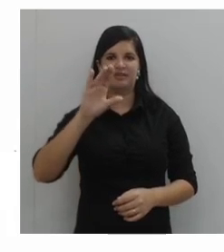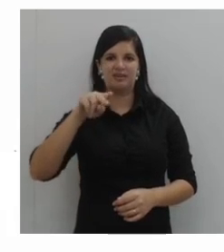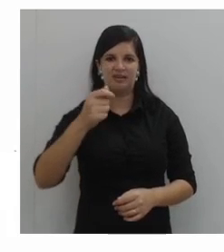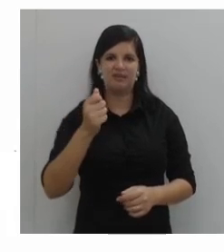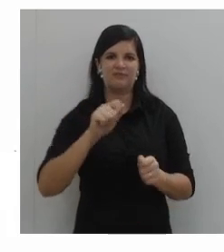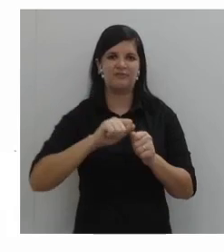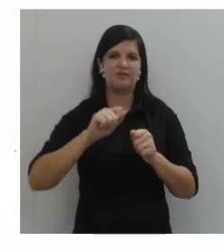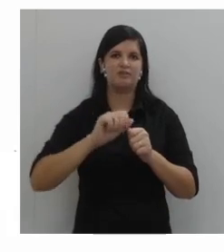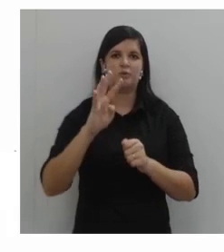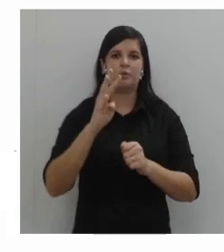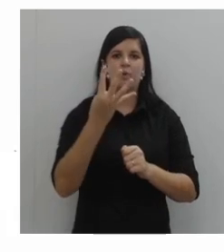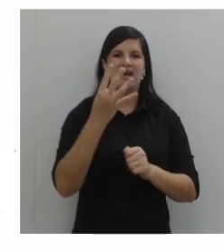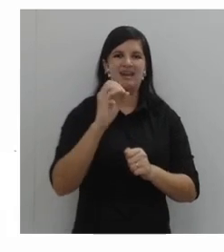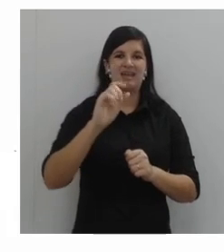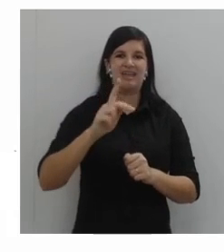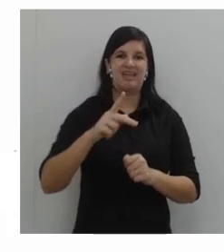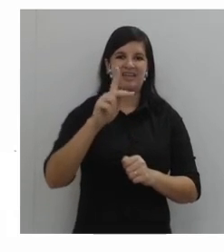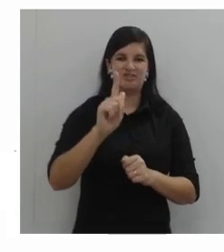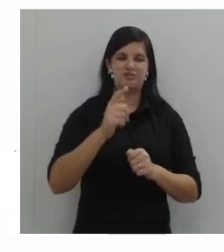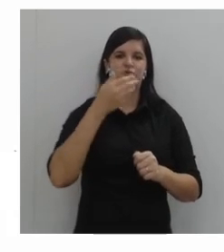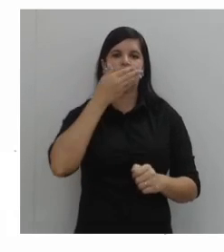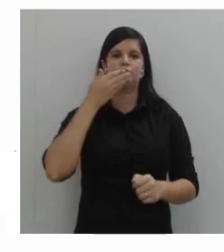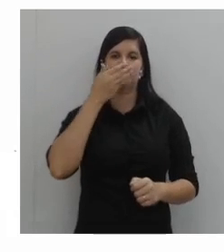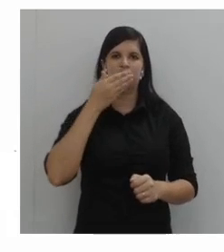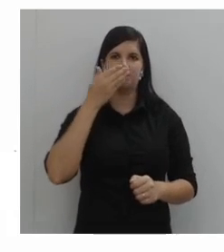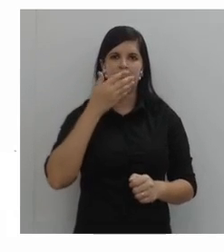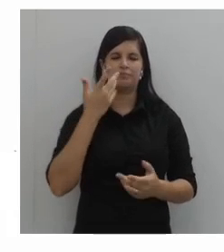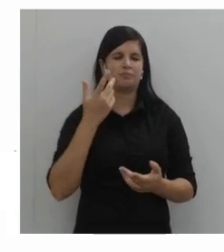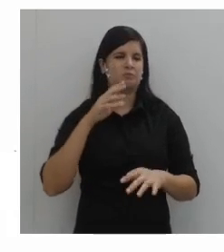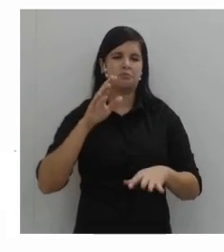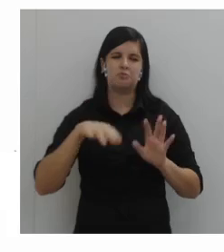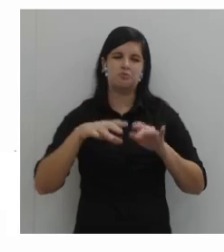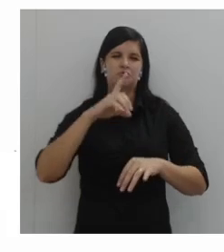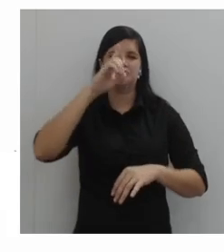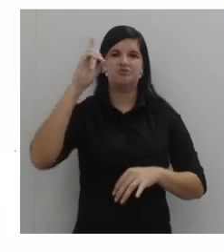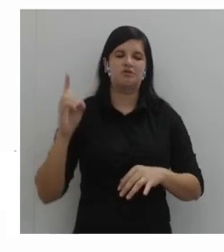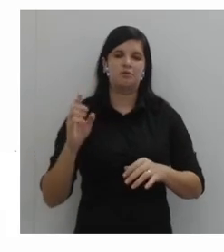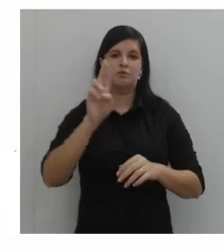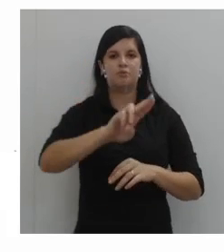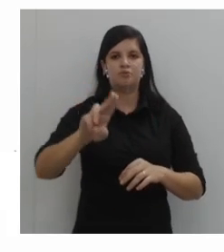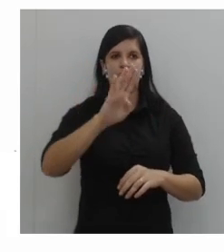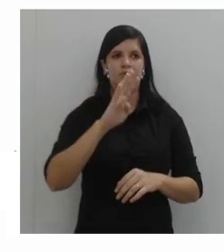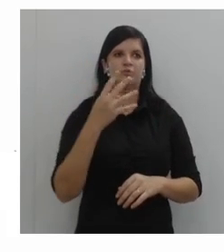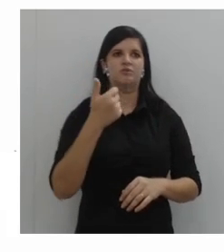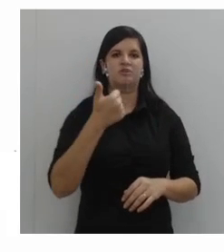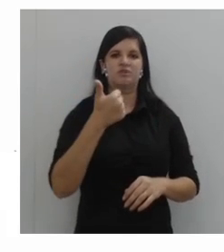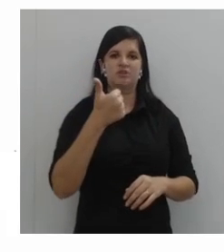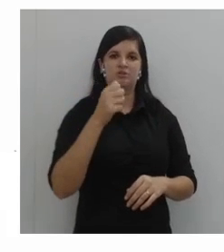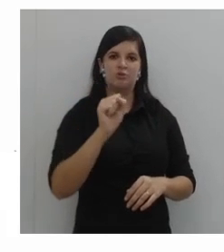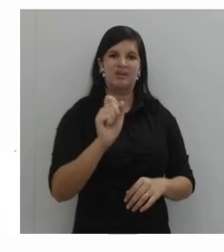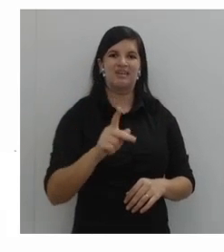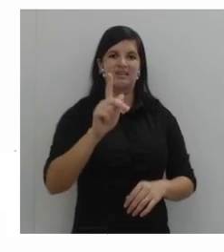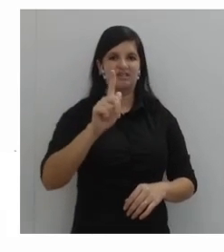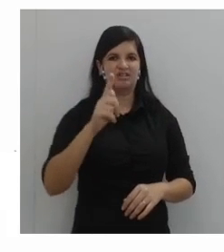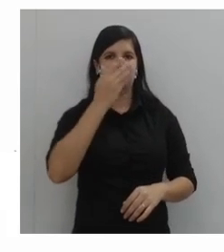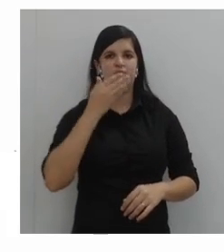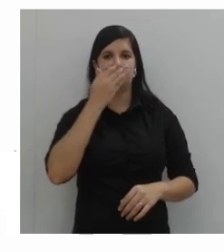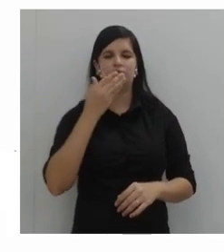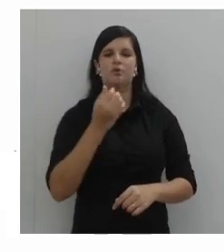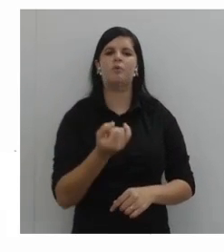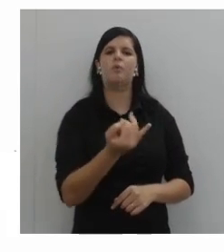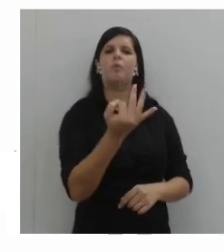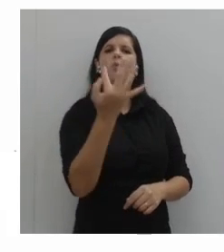doce. Em determinado dia, ela usou 18 kg de açúcar. Quantos quilos de